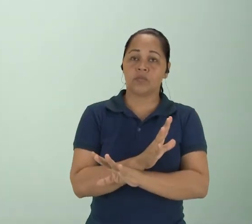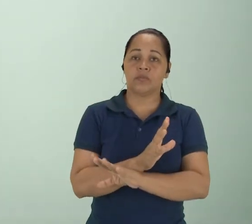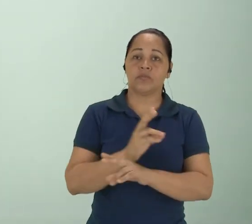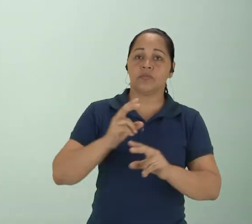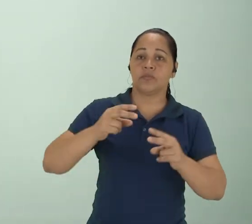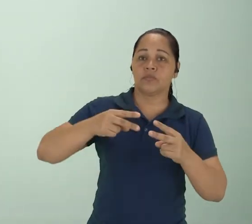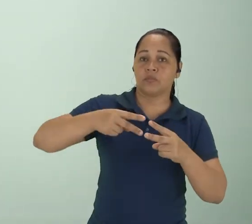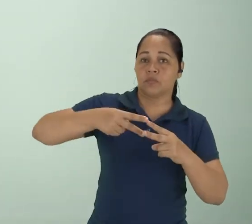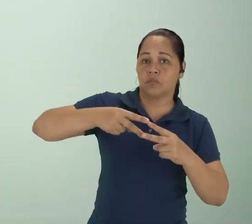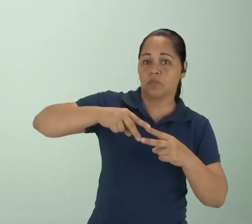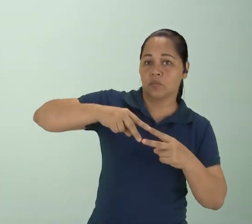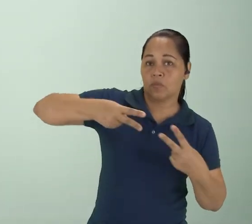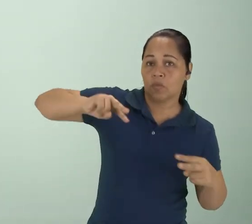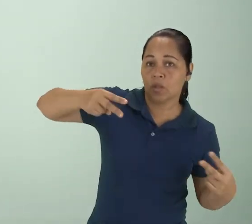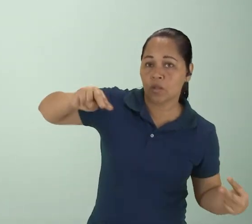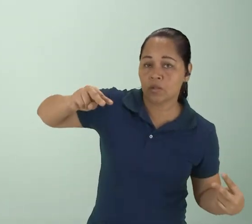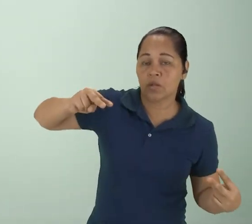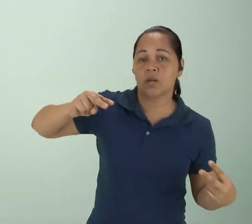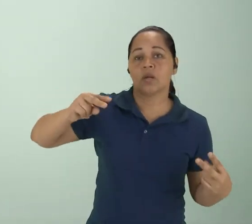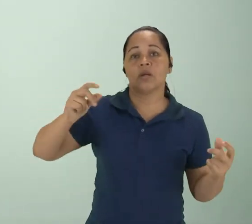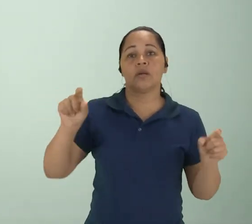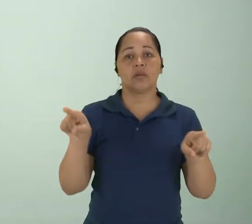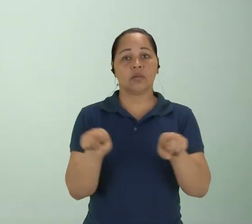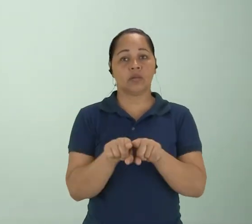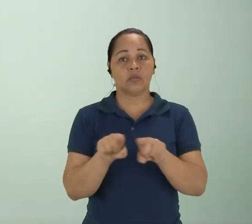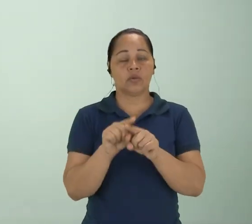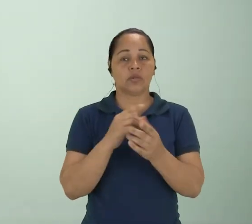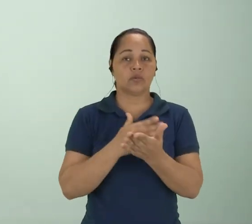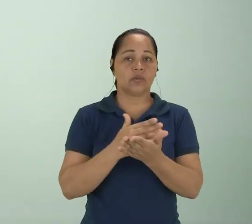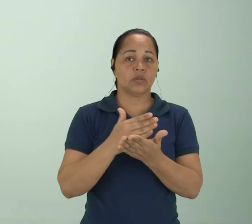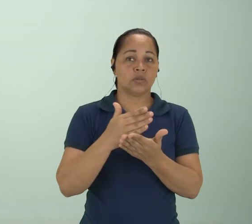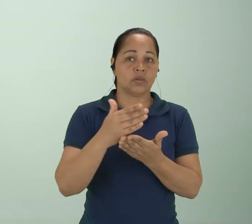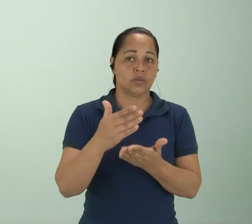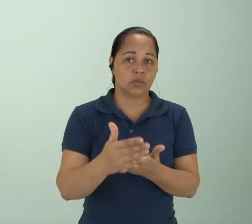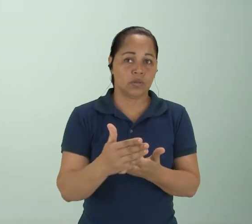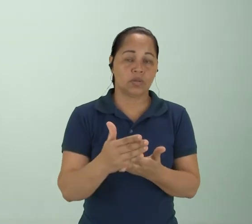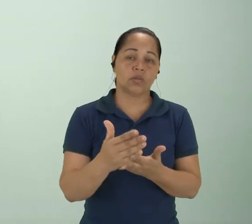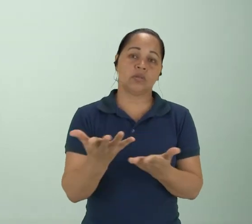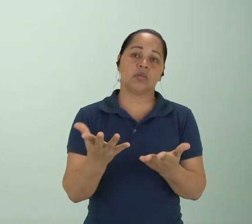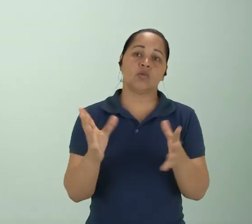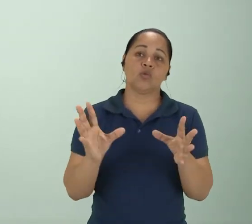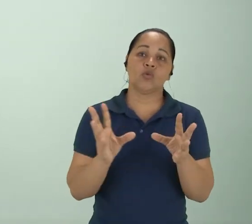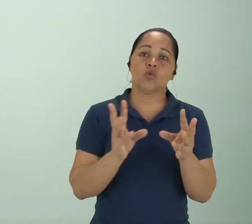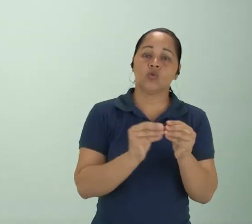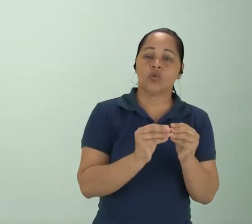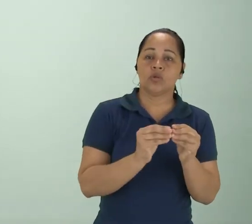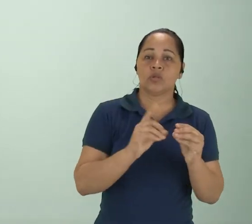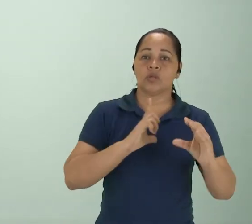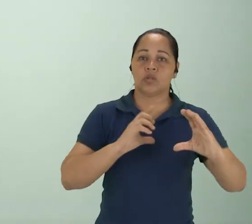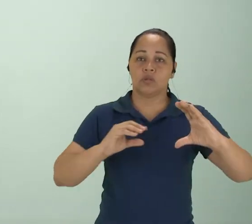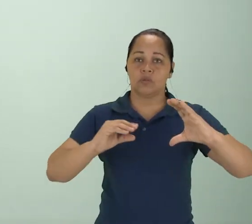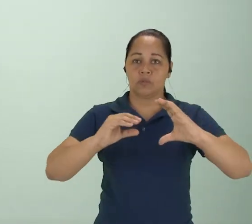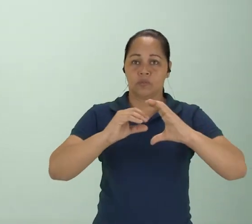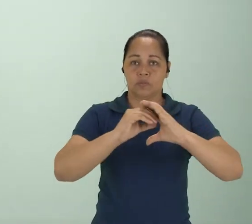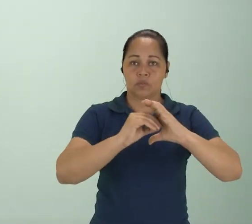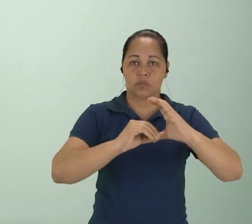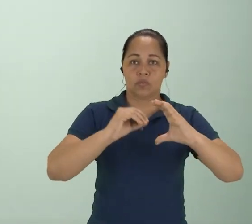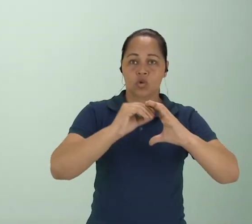associados ao DNA. E nós vamos ter o início também do desaparecimento do núcleo, né, daquela